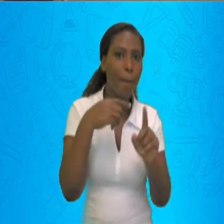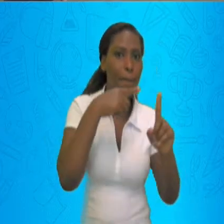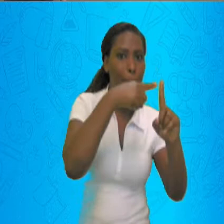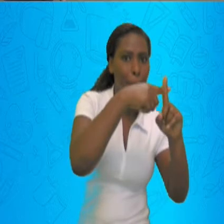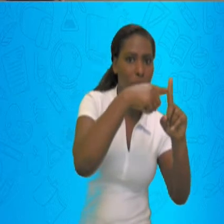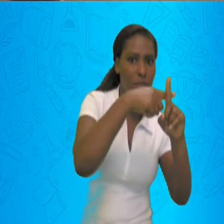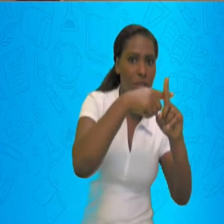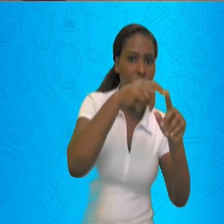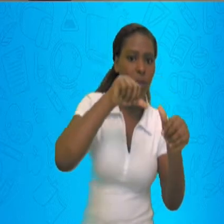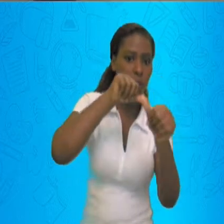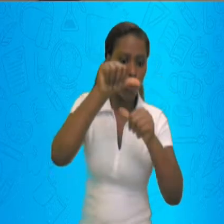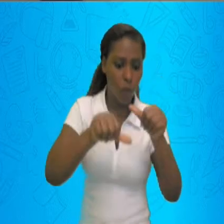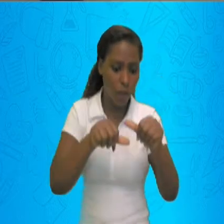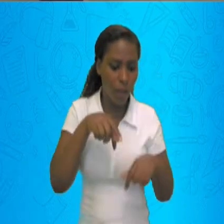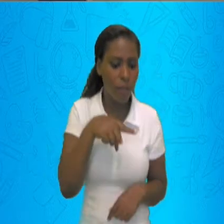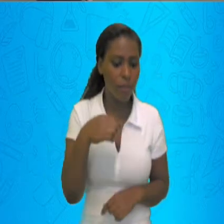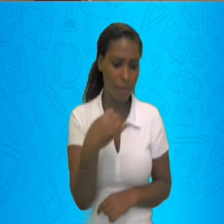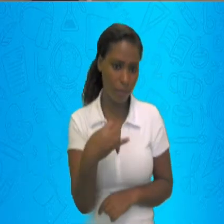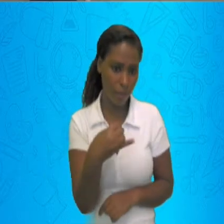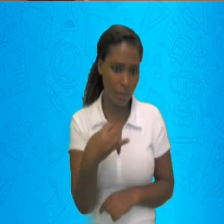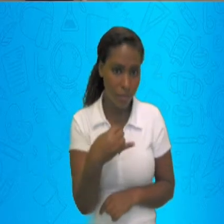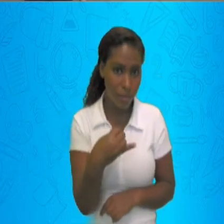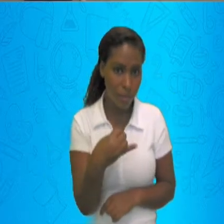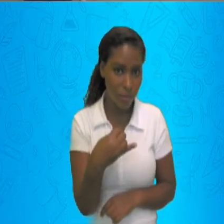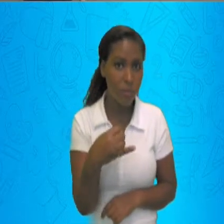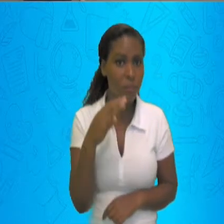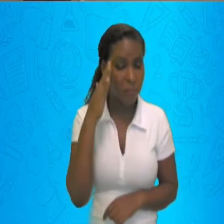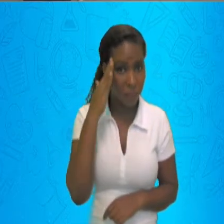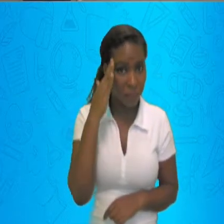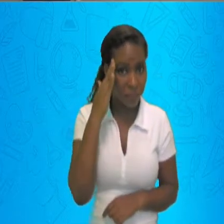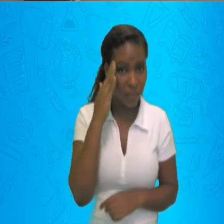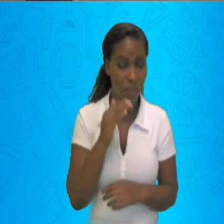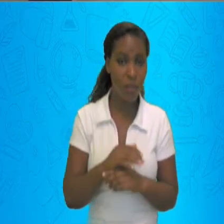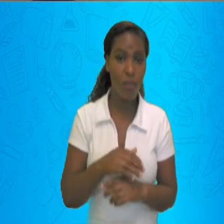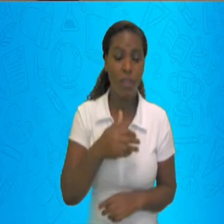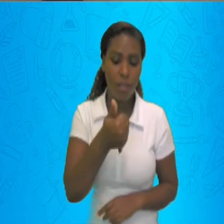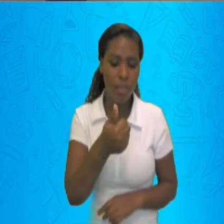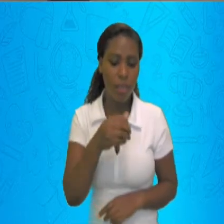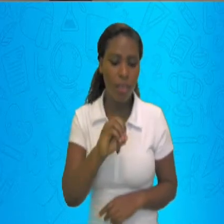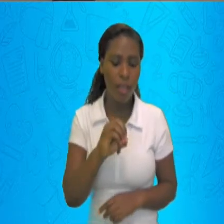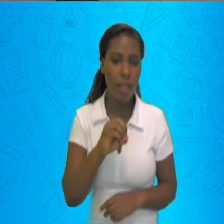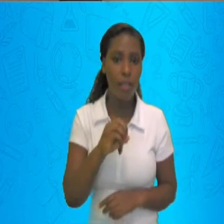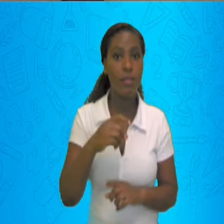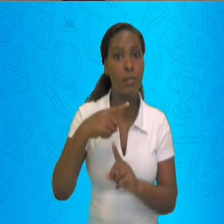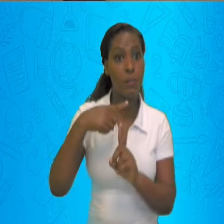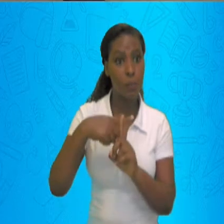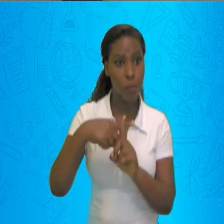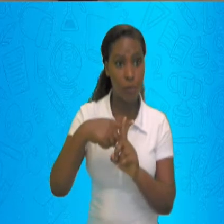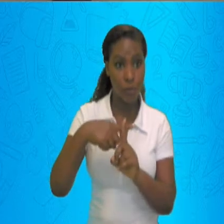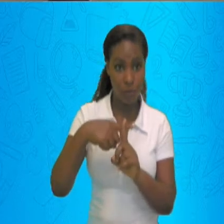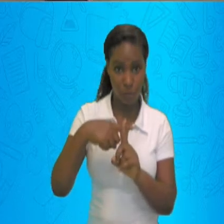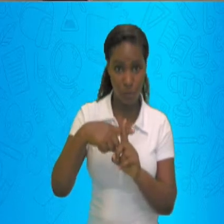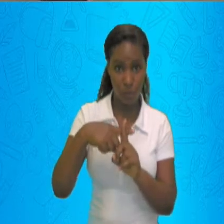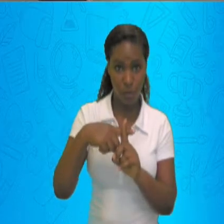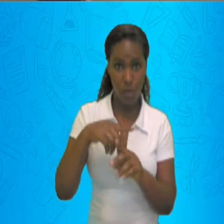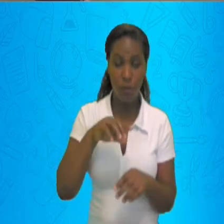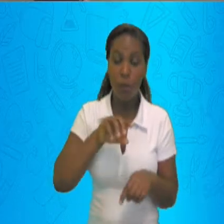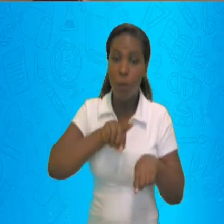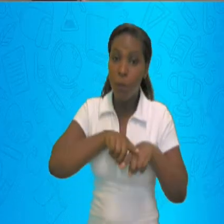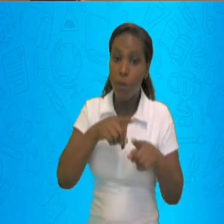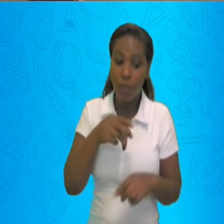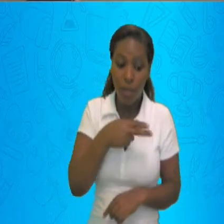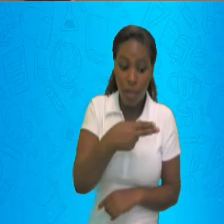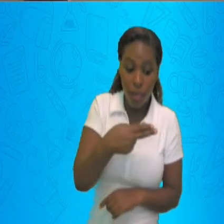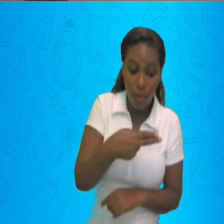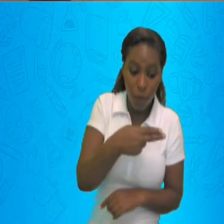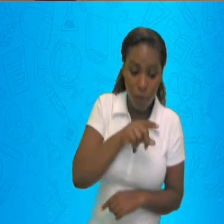menos 15 são 10. Vai ficar 10 positivo. Só que eu vou passar para depois da igualdade.